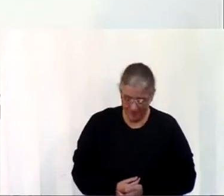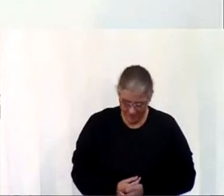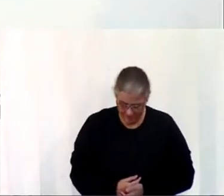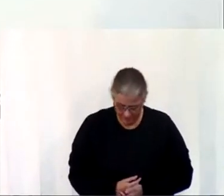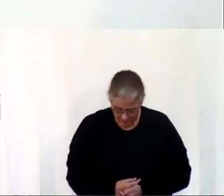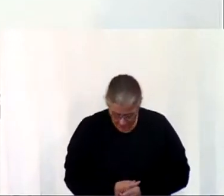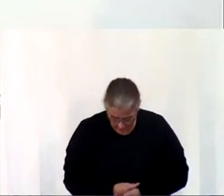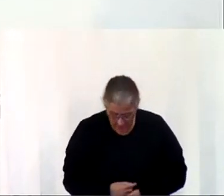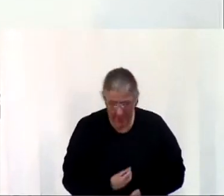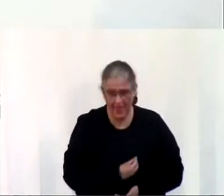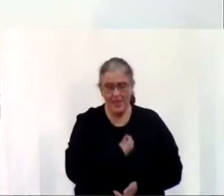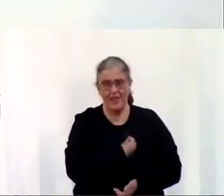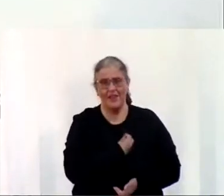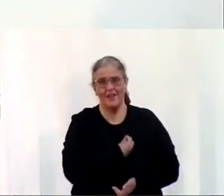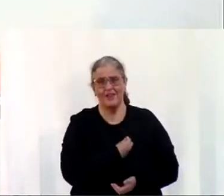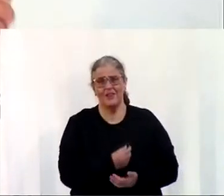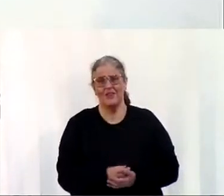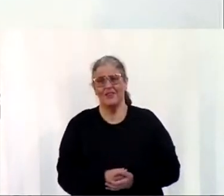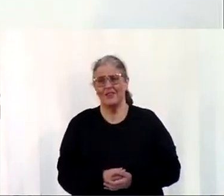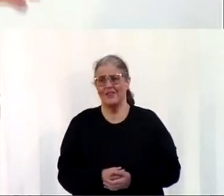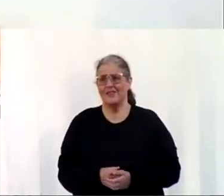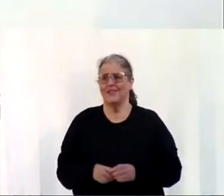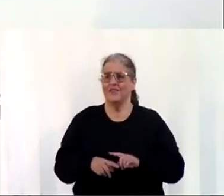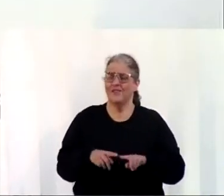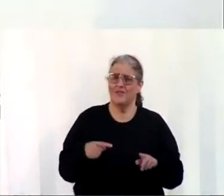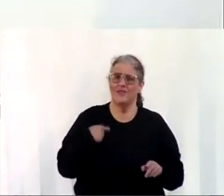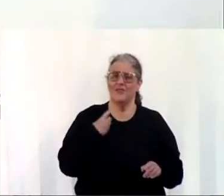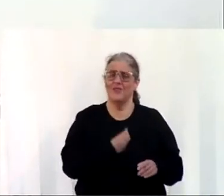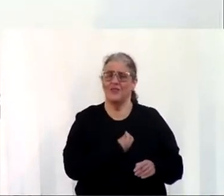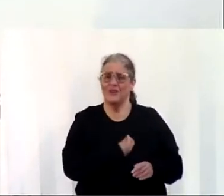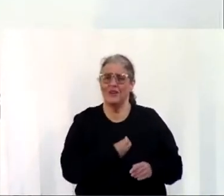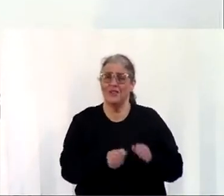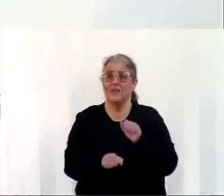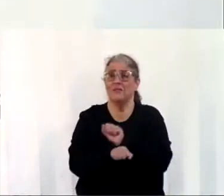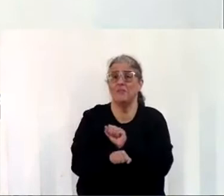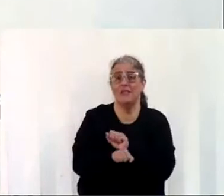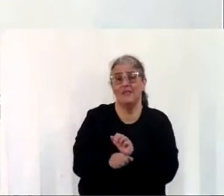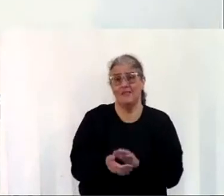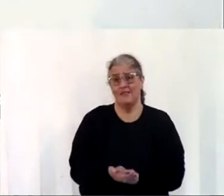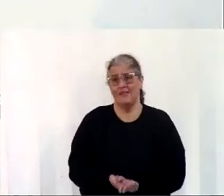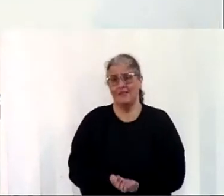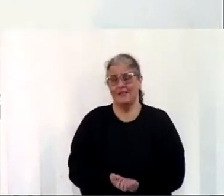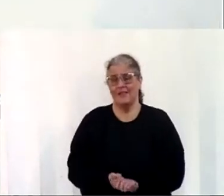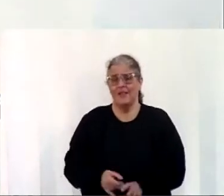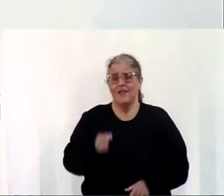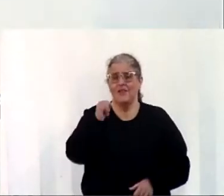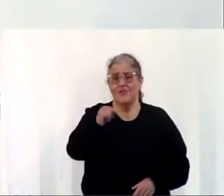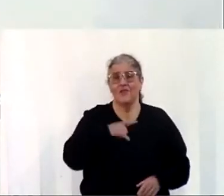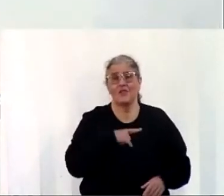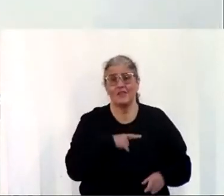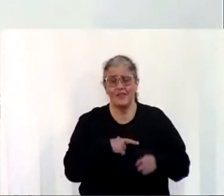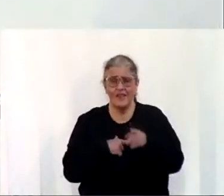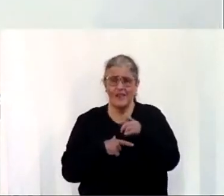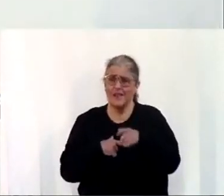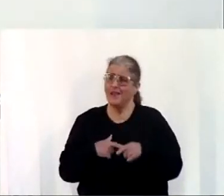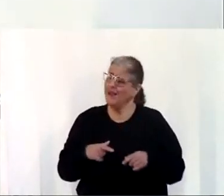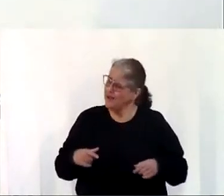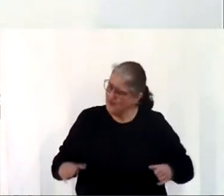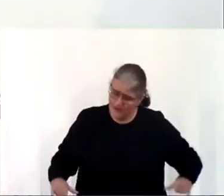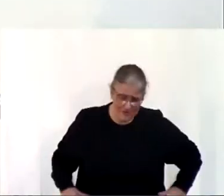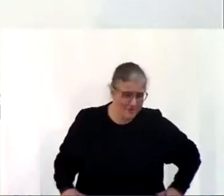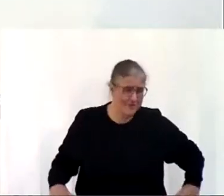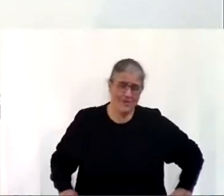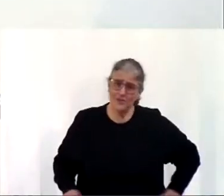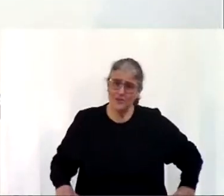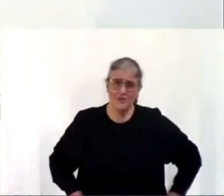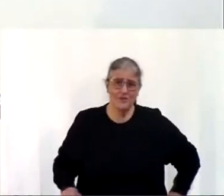haver paz, harmonia, esperança. Ainda que você tenha de passar por sofrimentos